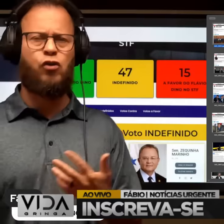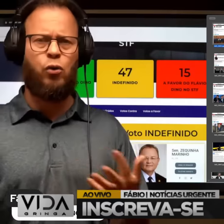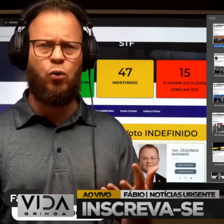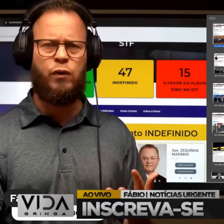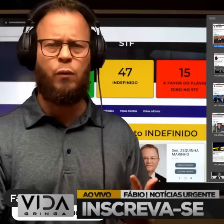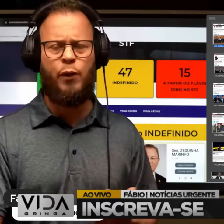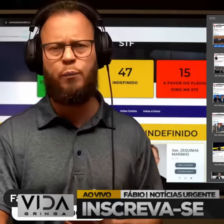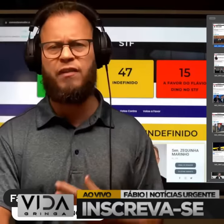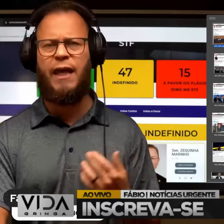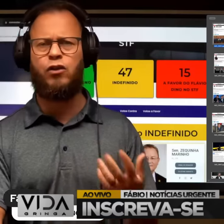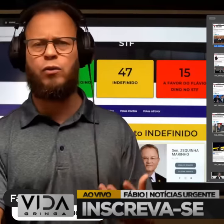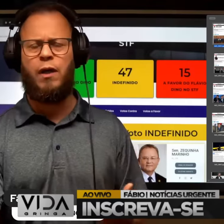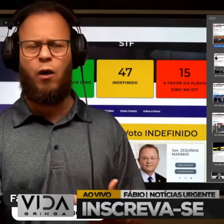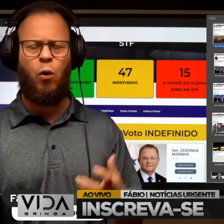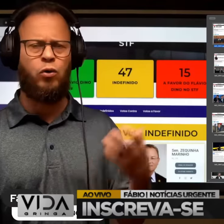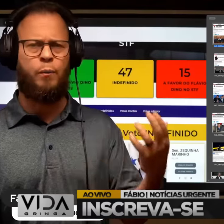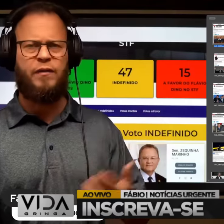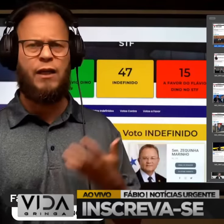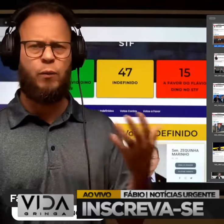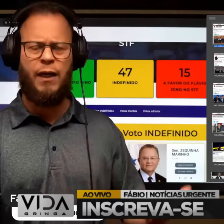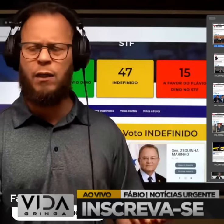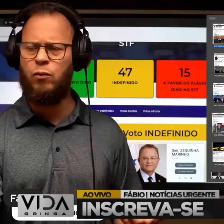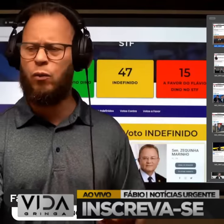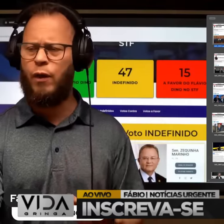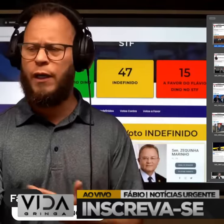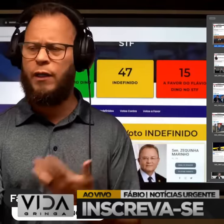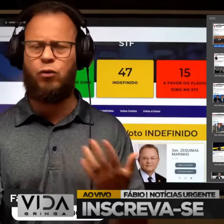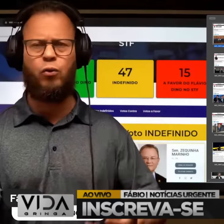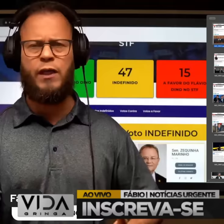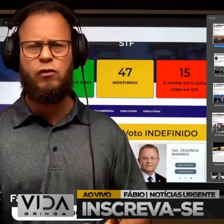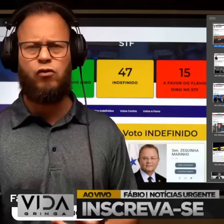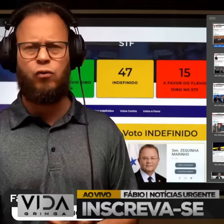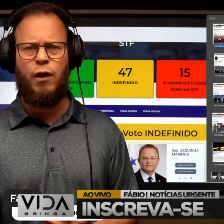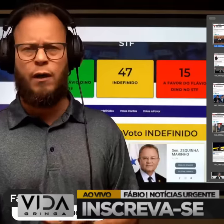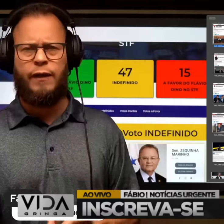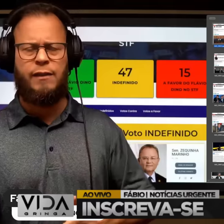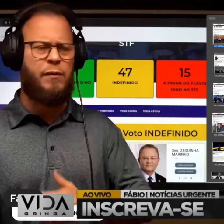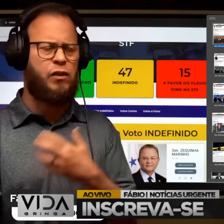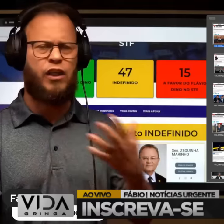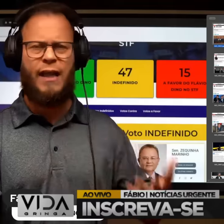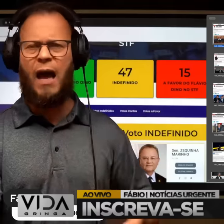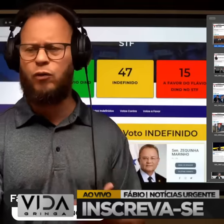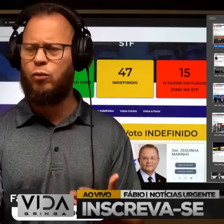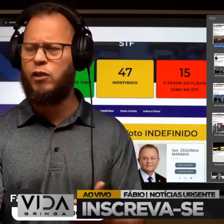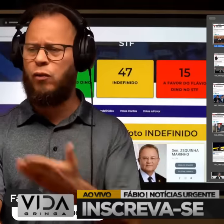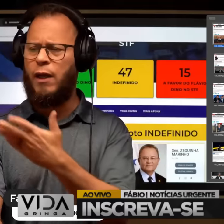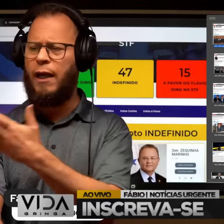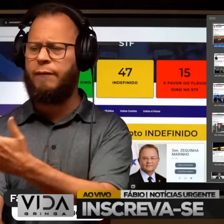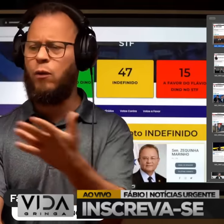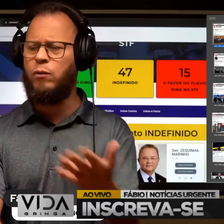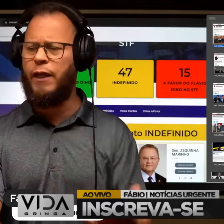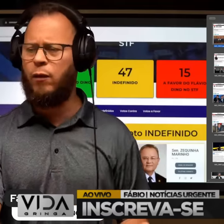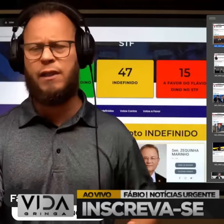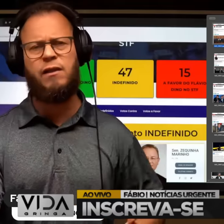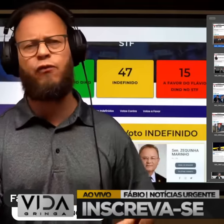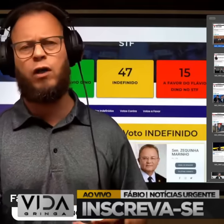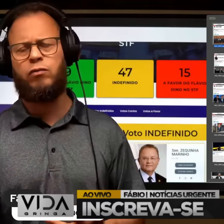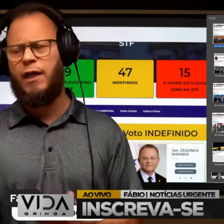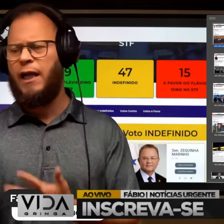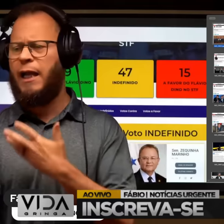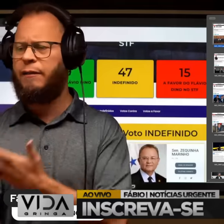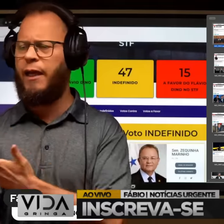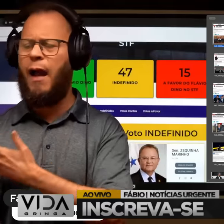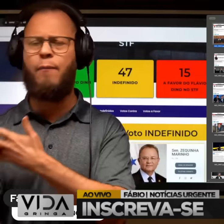eles lutam pelo privilégio, contra o privilégio branco e tudo isso, tem que ser miscigenado e tudo isso? Cadê o negro dessa